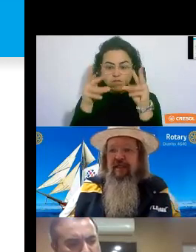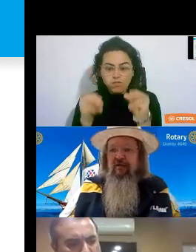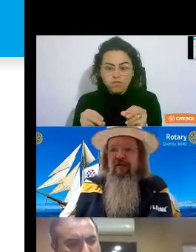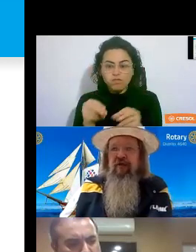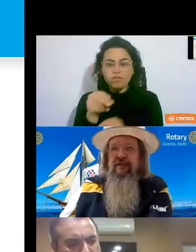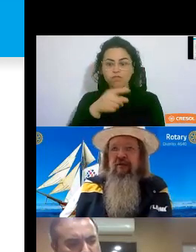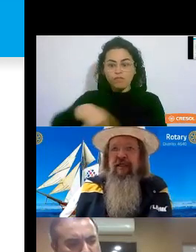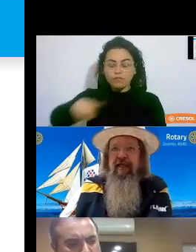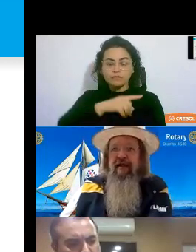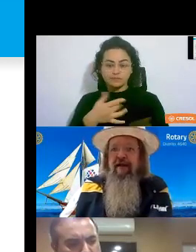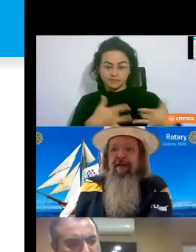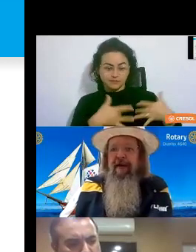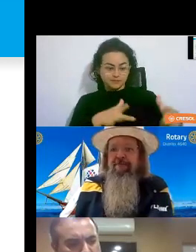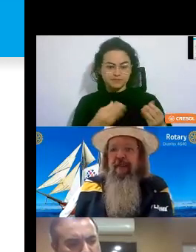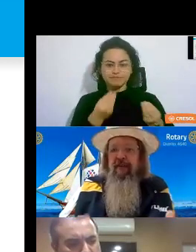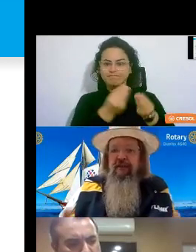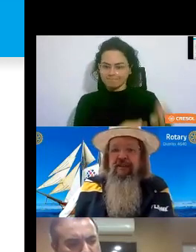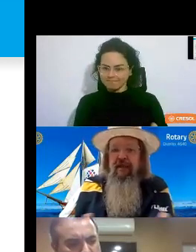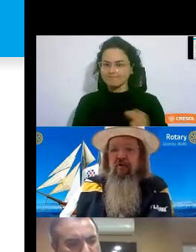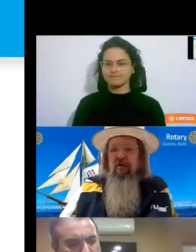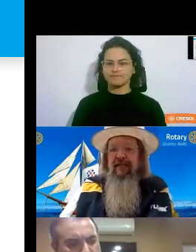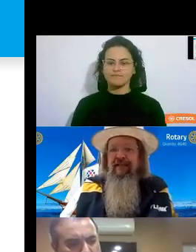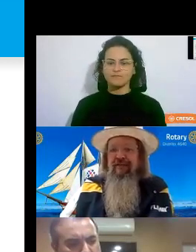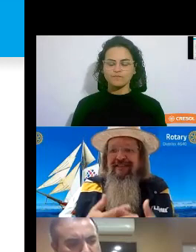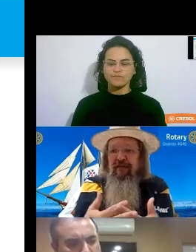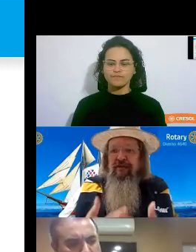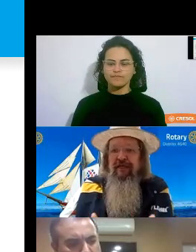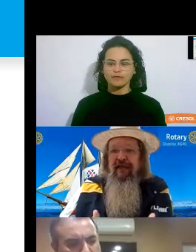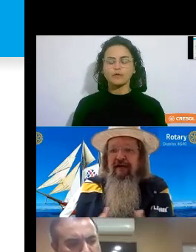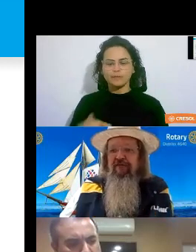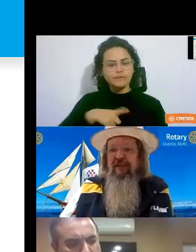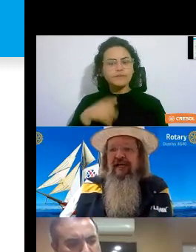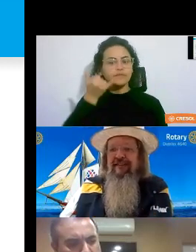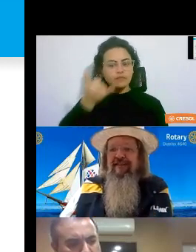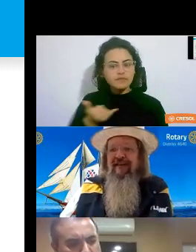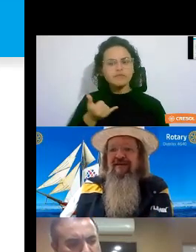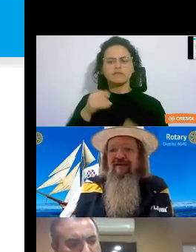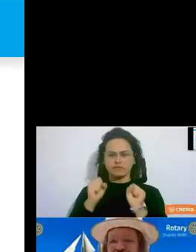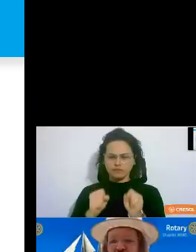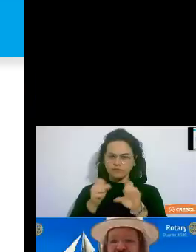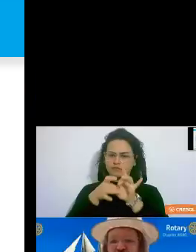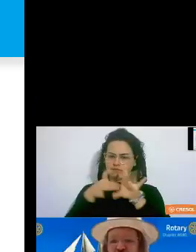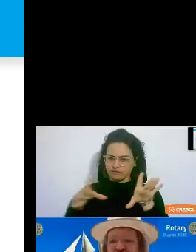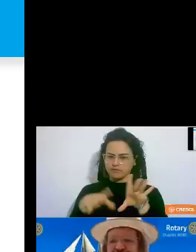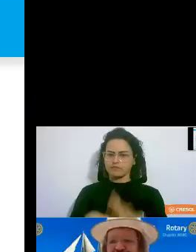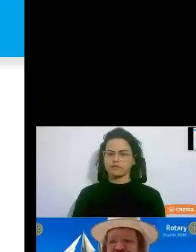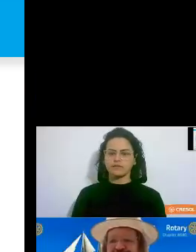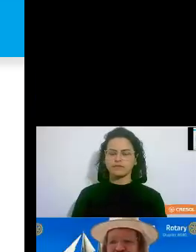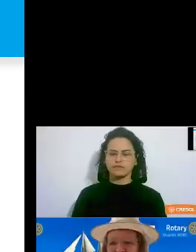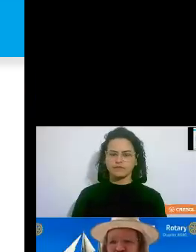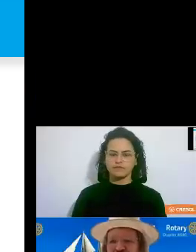doações dentro da Fundação Rotária. Tá? Se têm meu contato, sintam-se à vontade, tá? Para qualquer